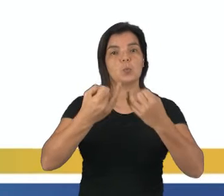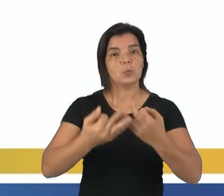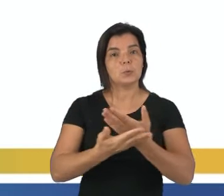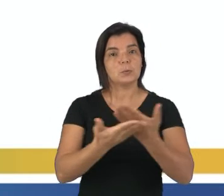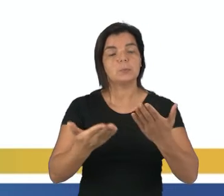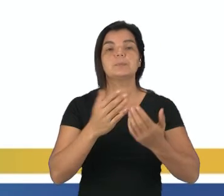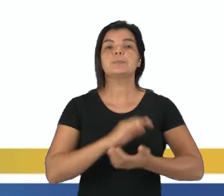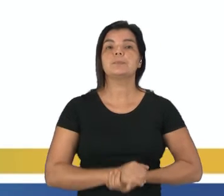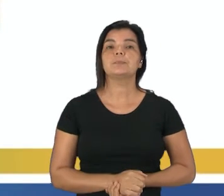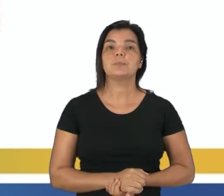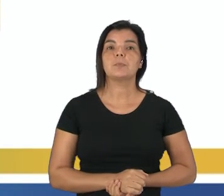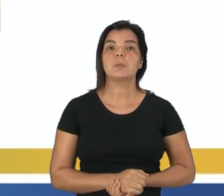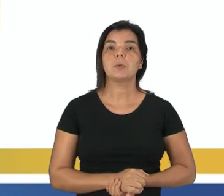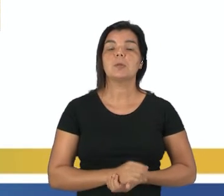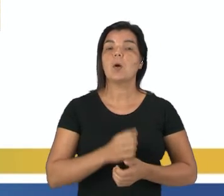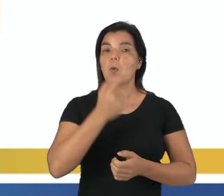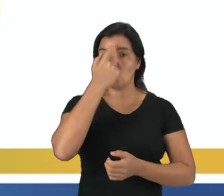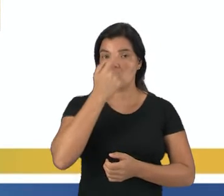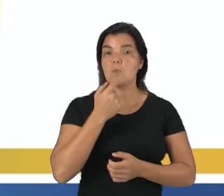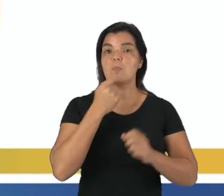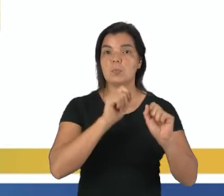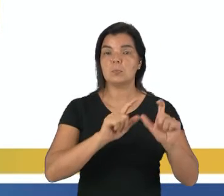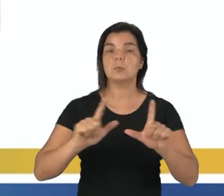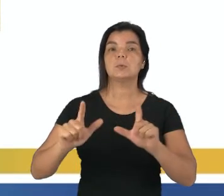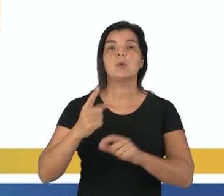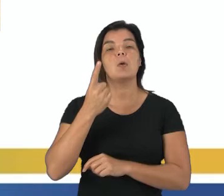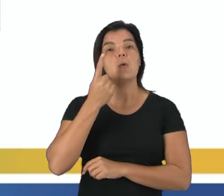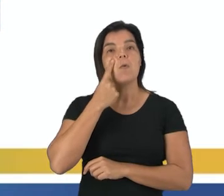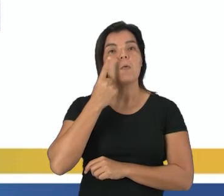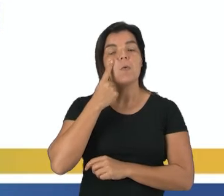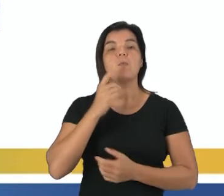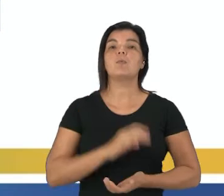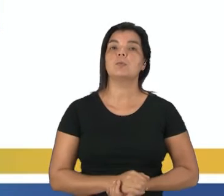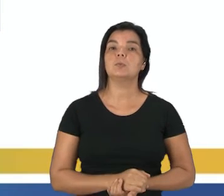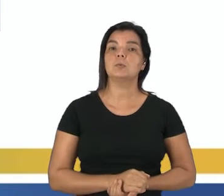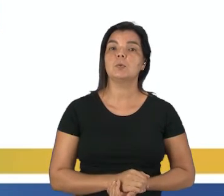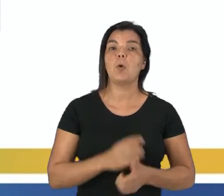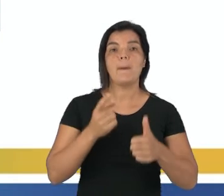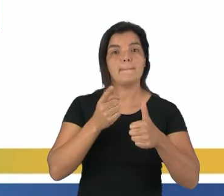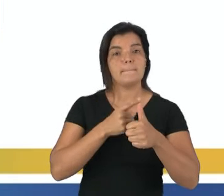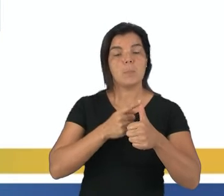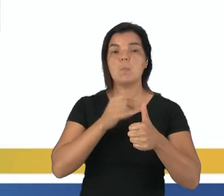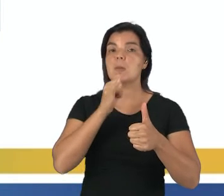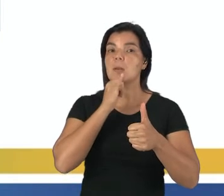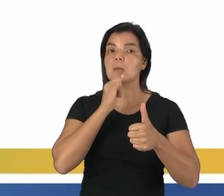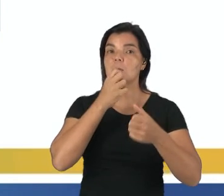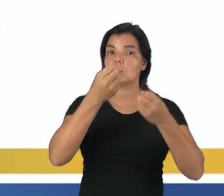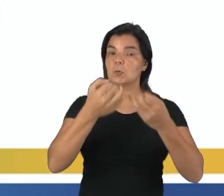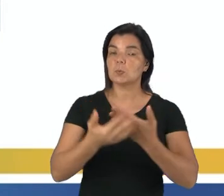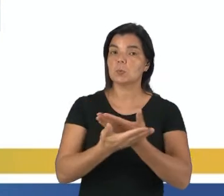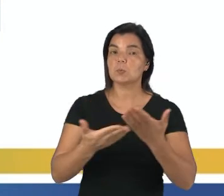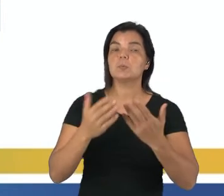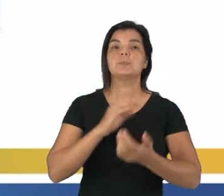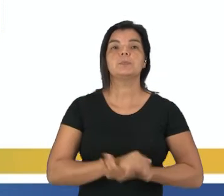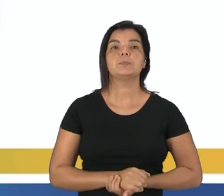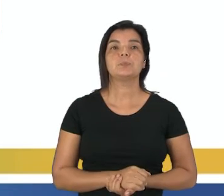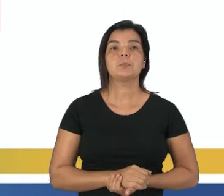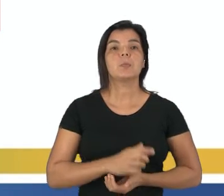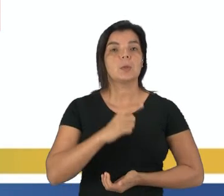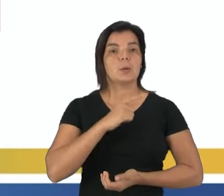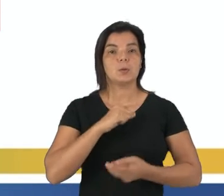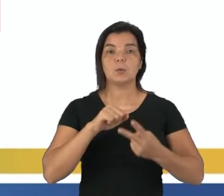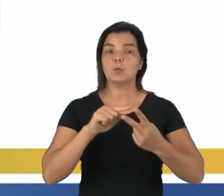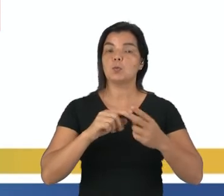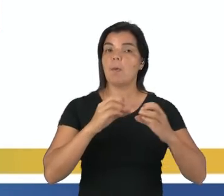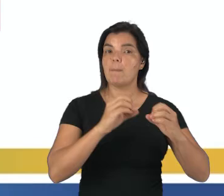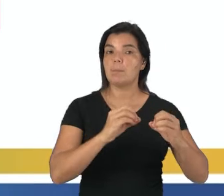comentando aqui para vocês. Então, lá na tela, nós vemos ali, ó, inclusive o primeiro exemplo, né, que eu falei para vocês, ó. Temos ali